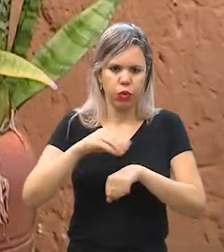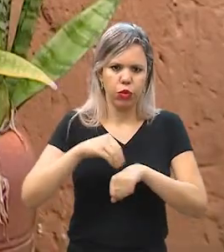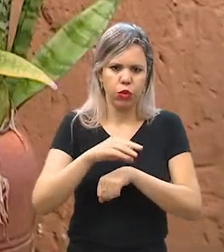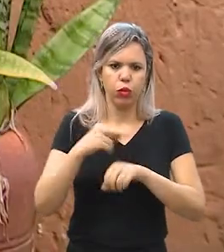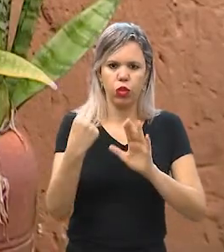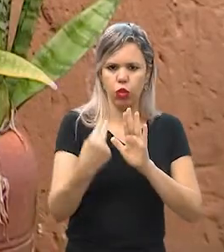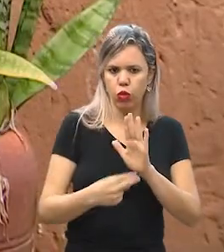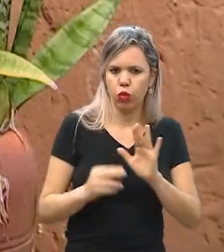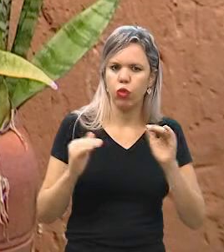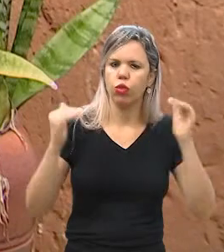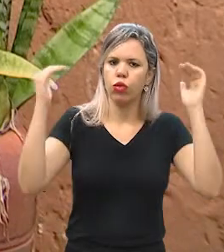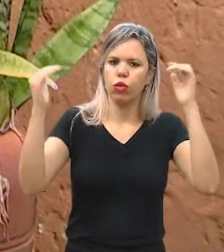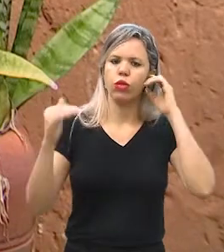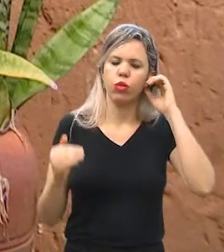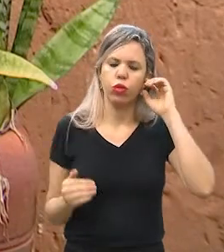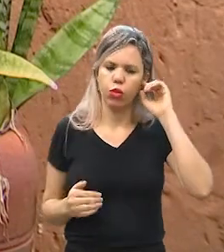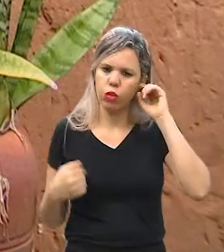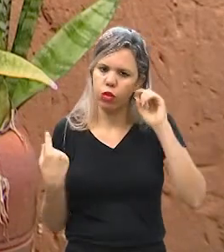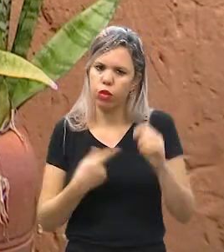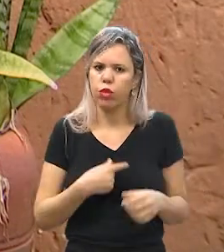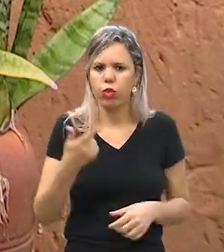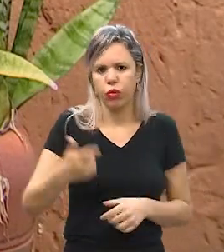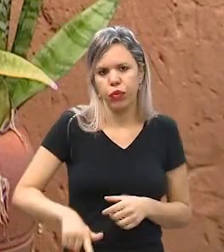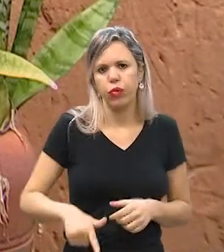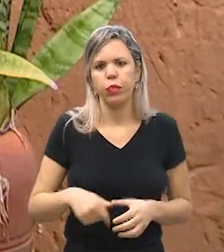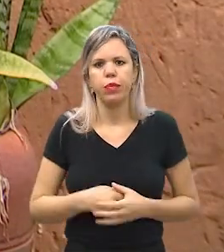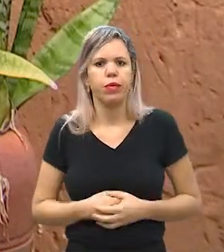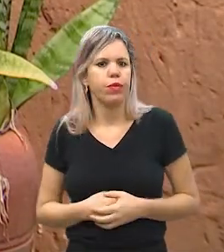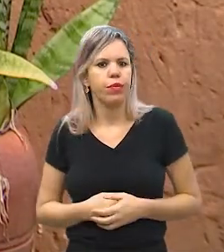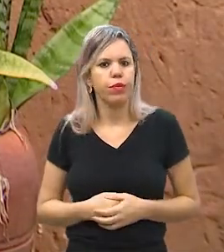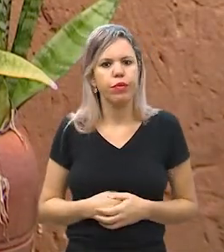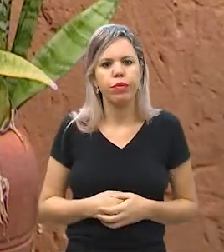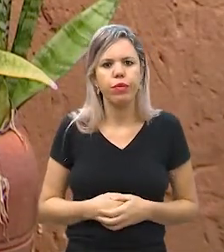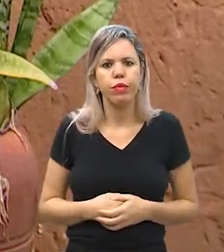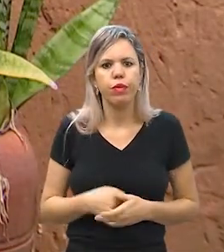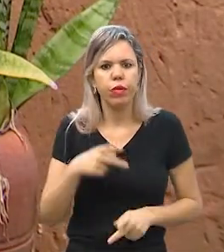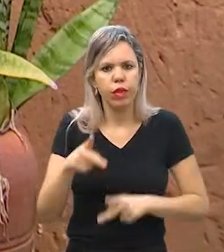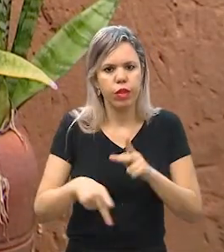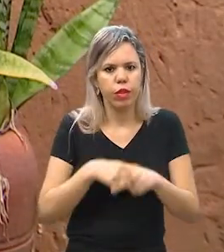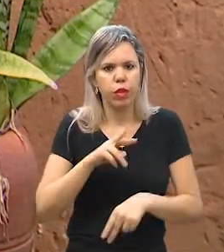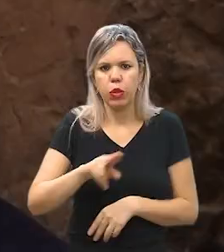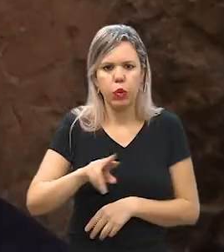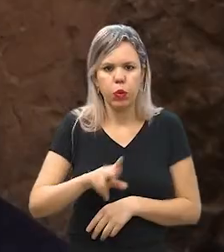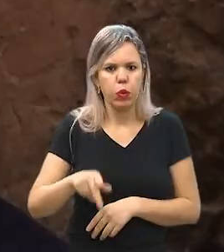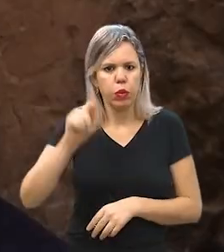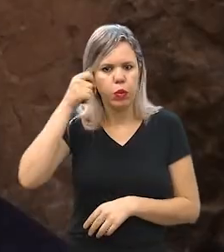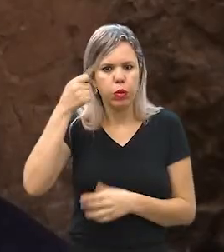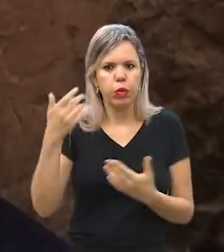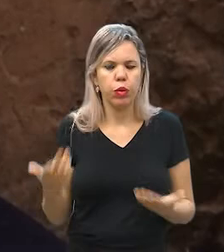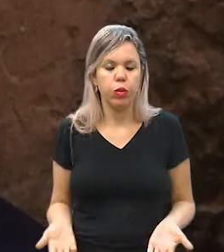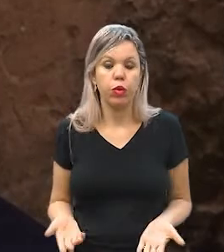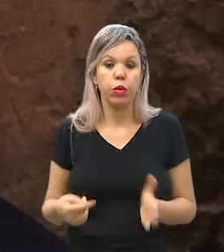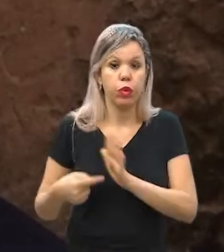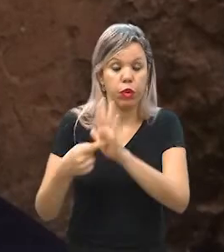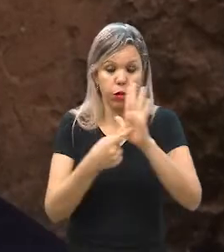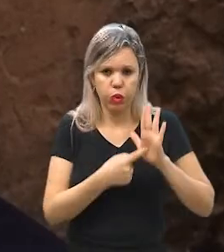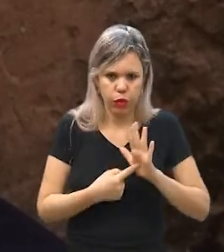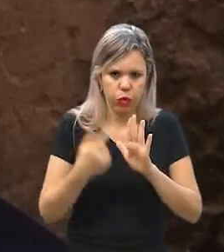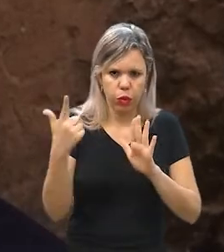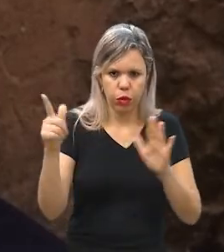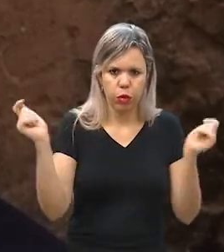nomes à tona, trazer Laudelina à tona novamente, para as pessoas não negras, mostra